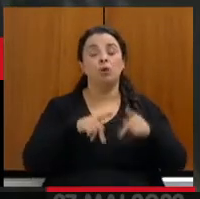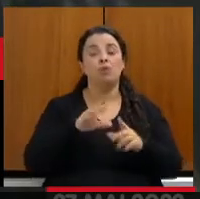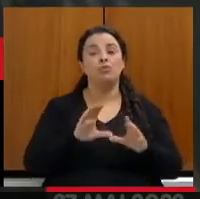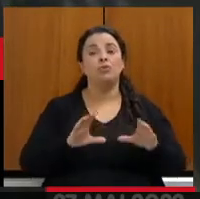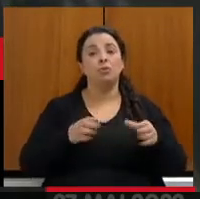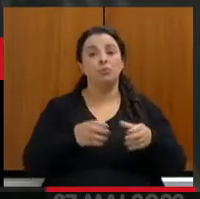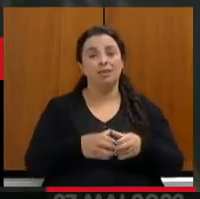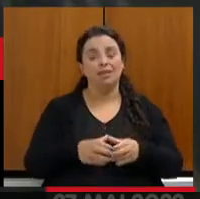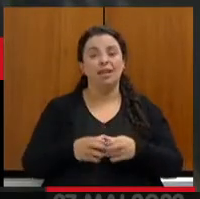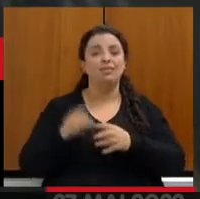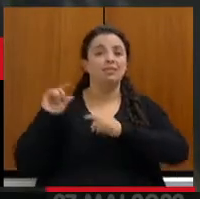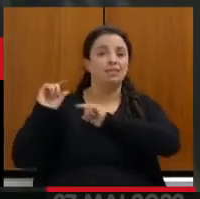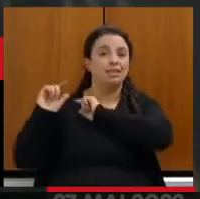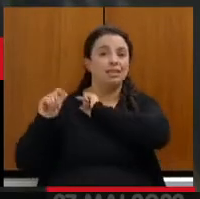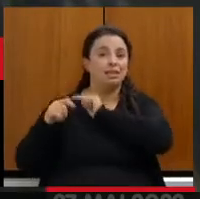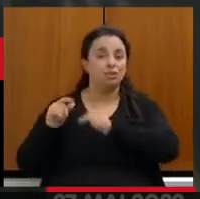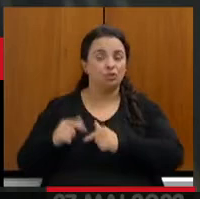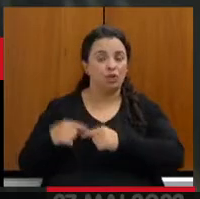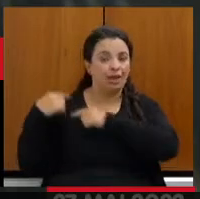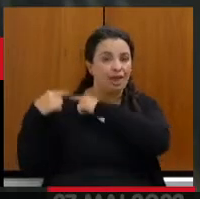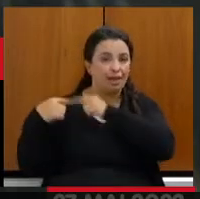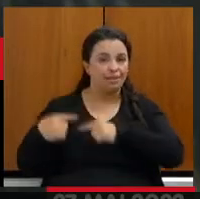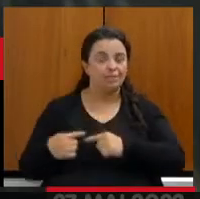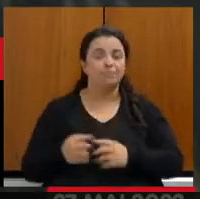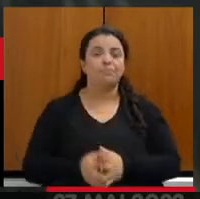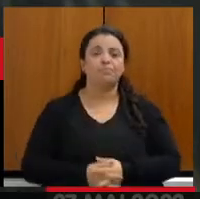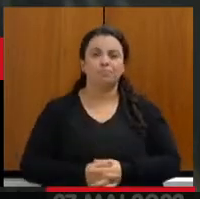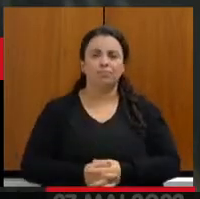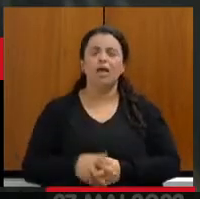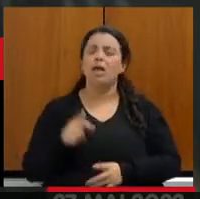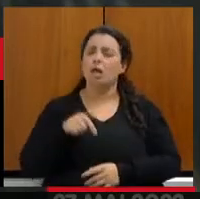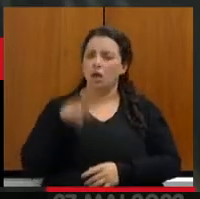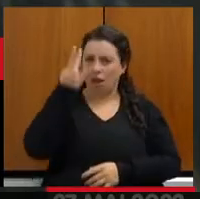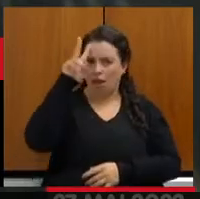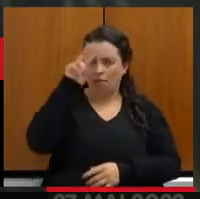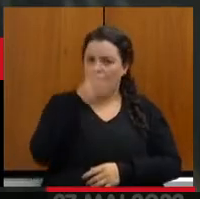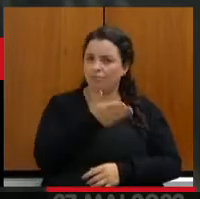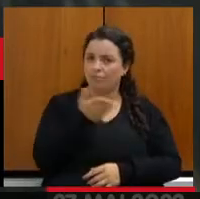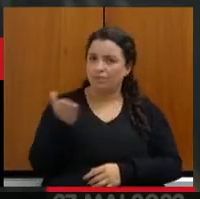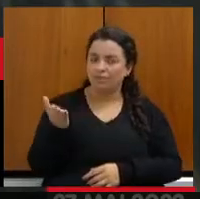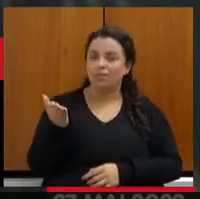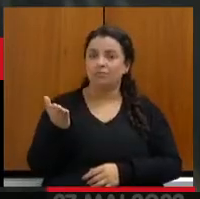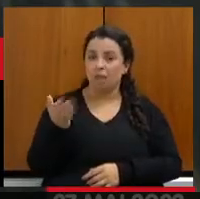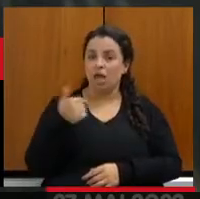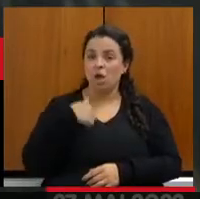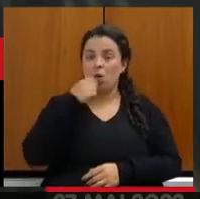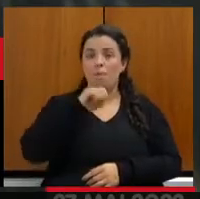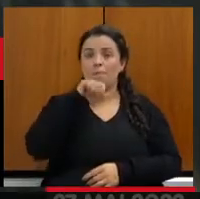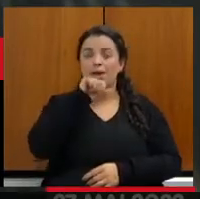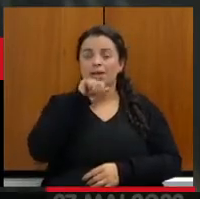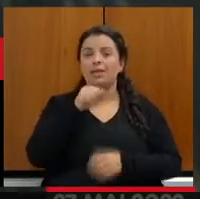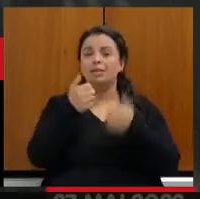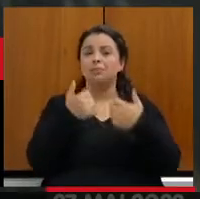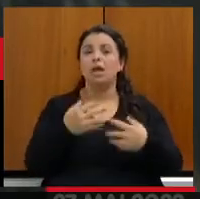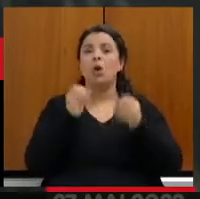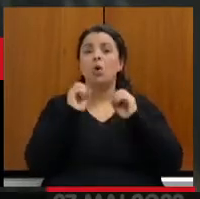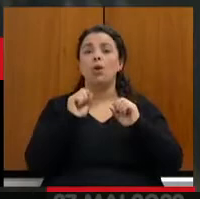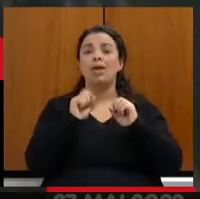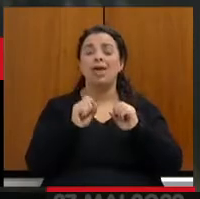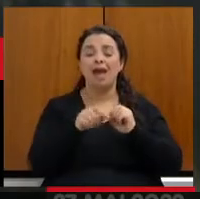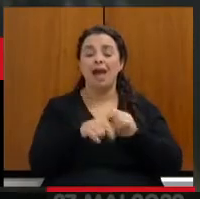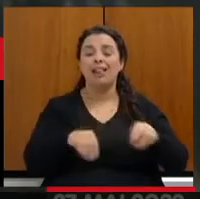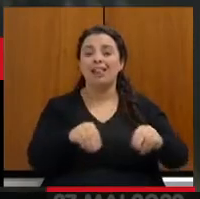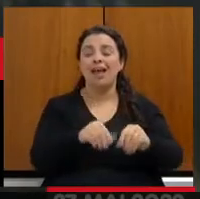quero aqui lembrar na condição de mãe o que a mãe terra tem passado nos últimos tempos sei